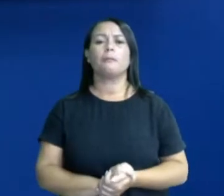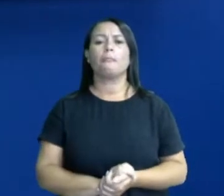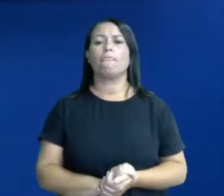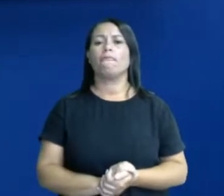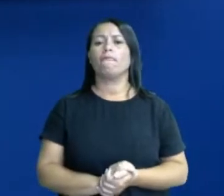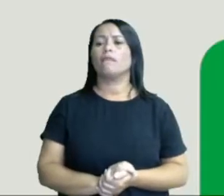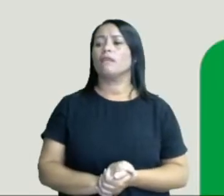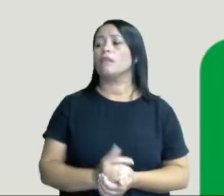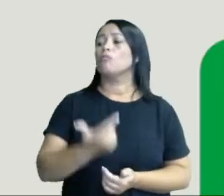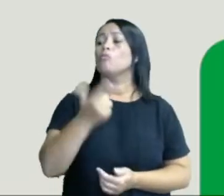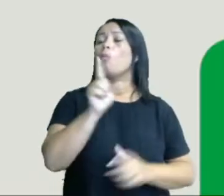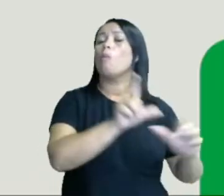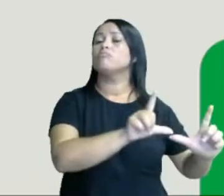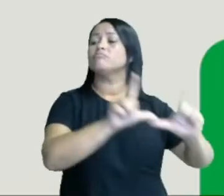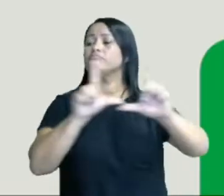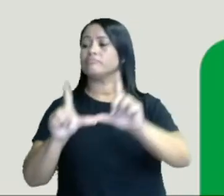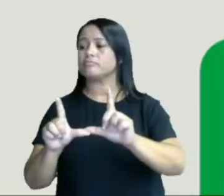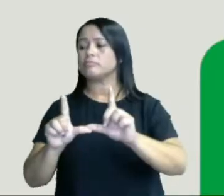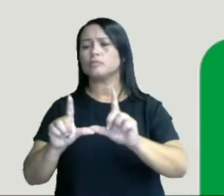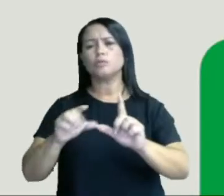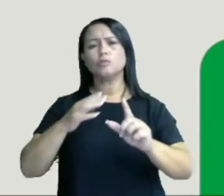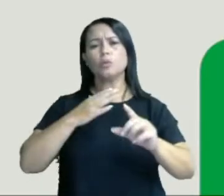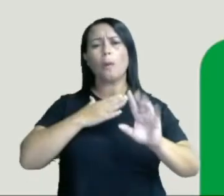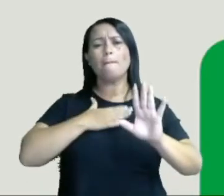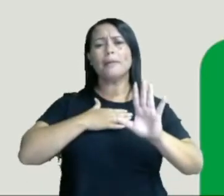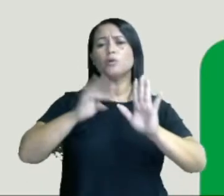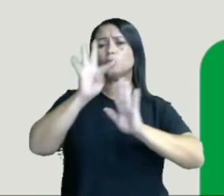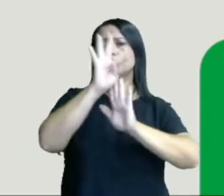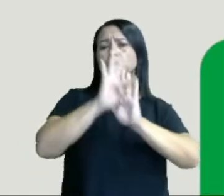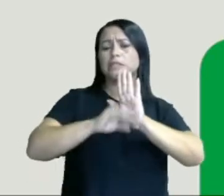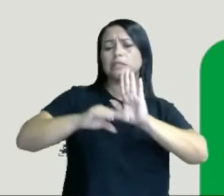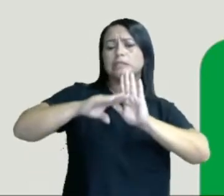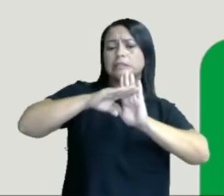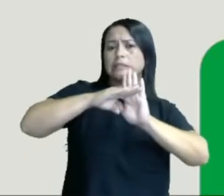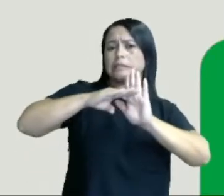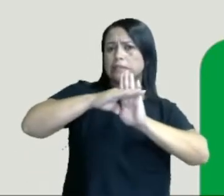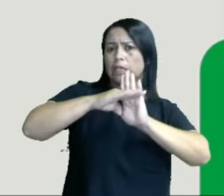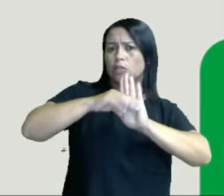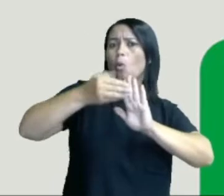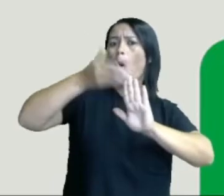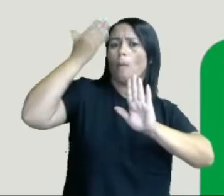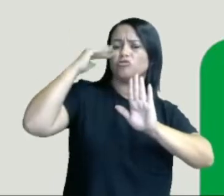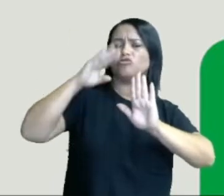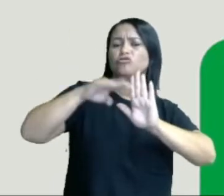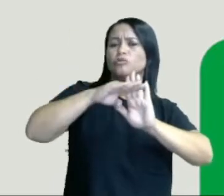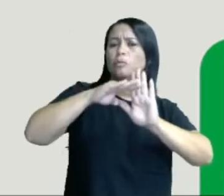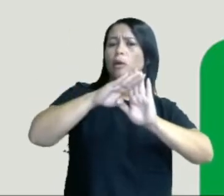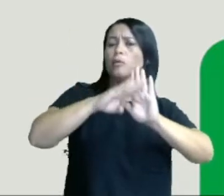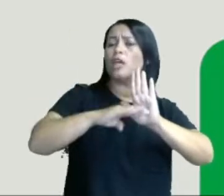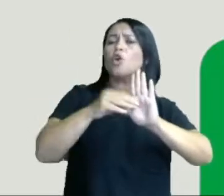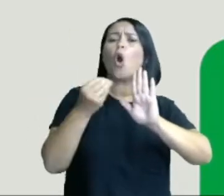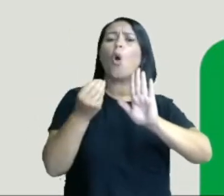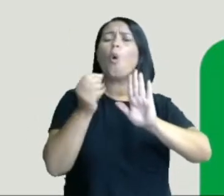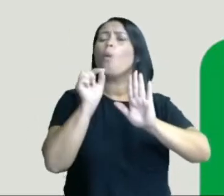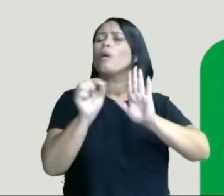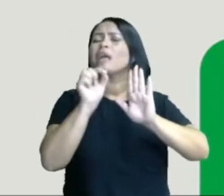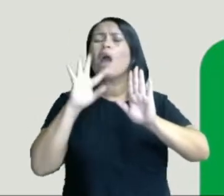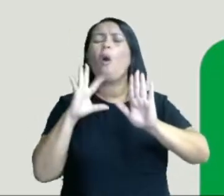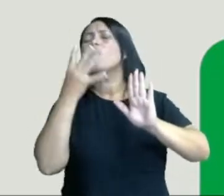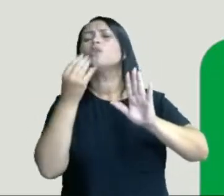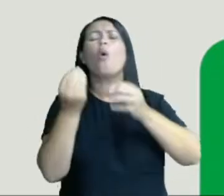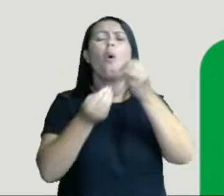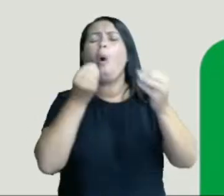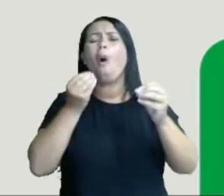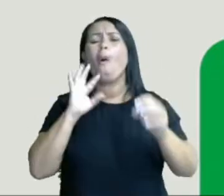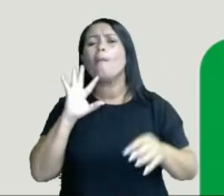No próximo, no meio do meu texto, eu preciso dizer o que aconteceu, como aconteceu.